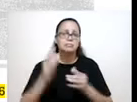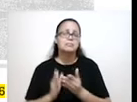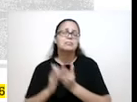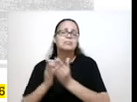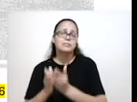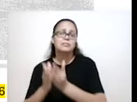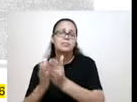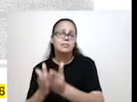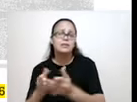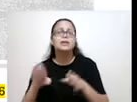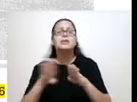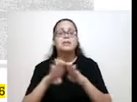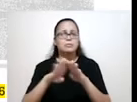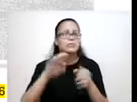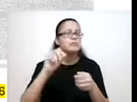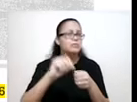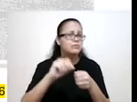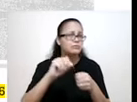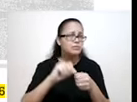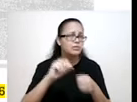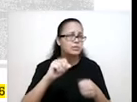foram inventados, ou melhor,